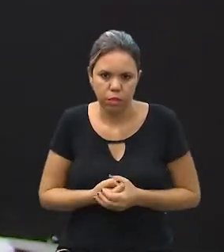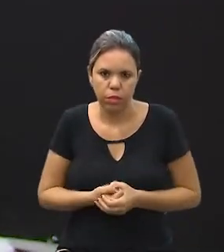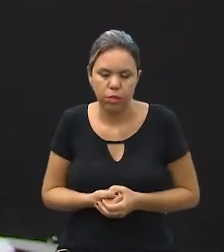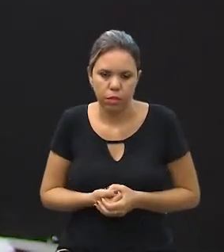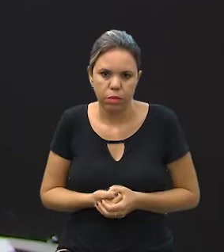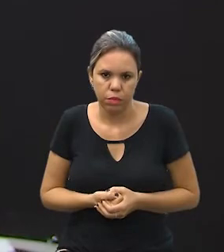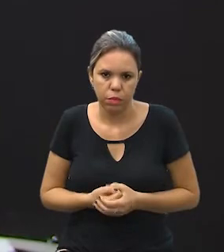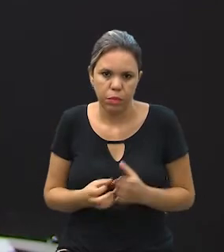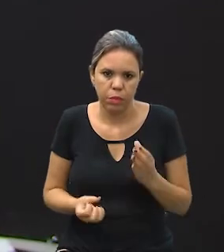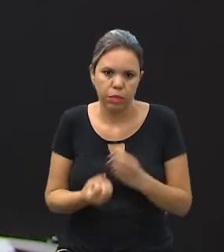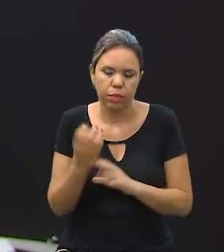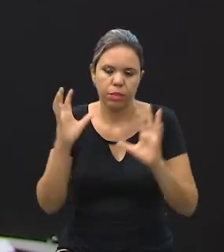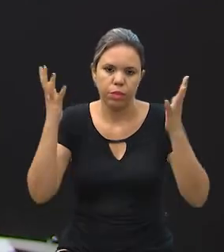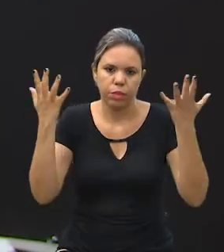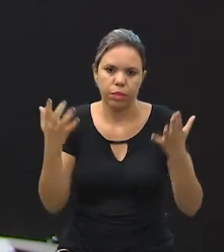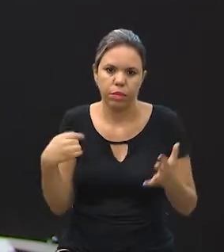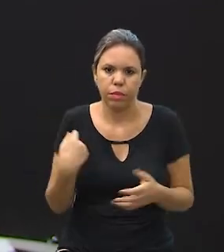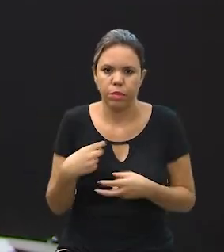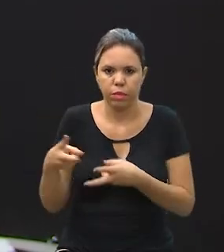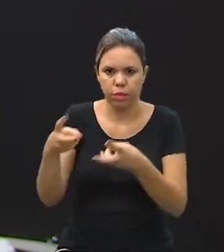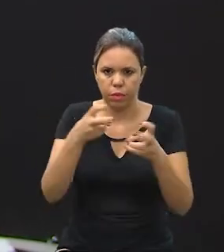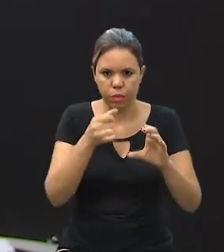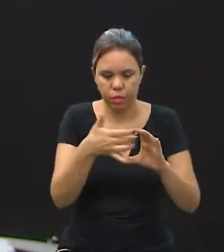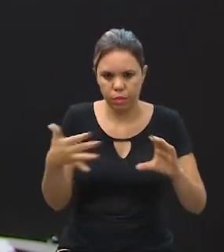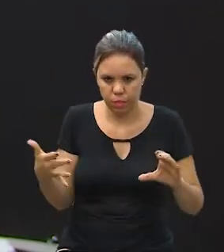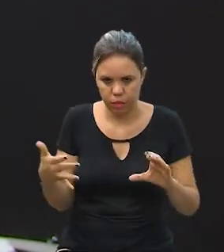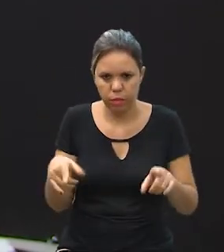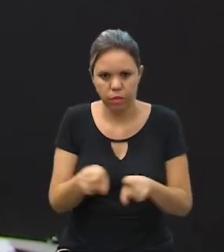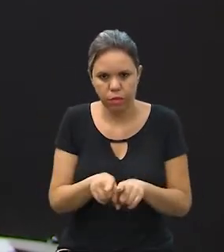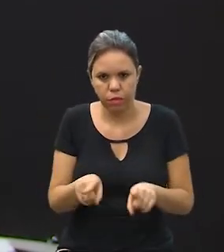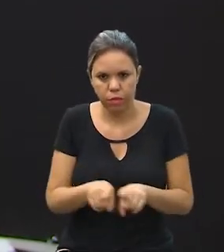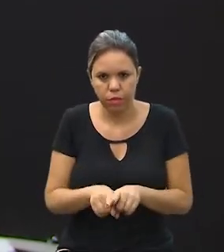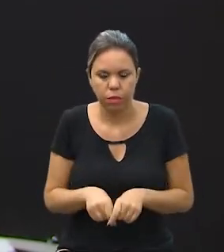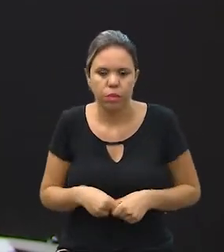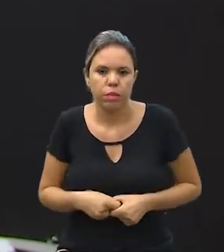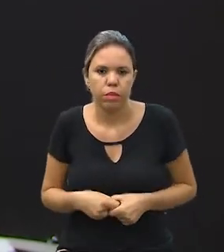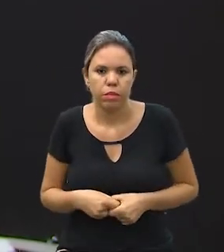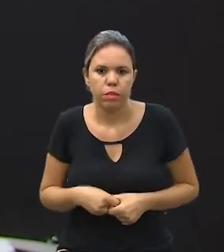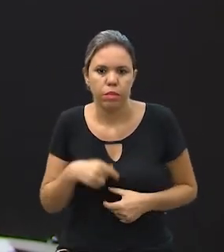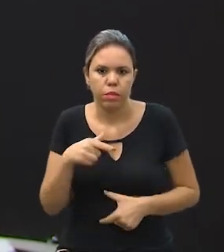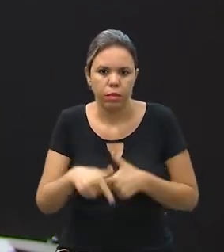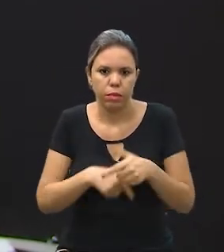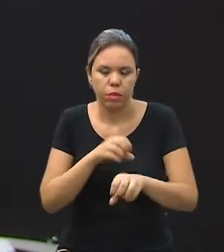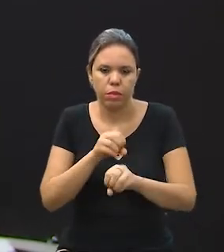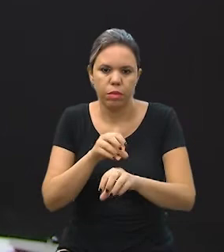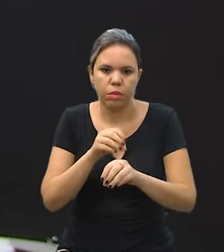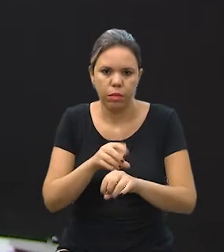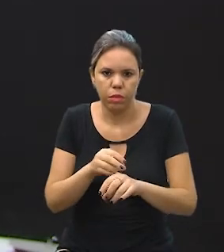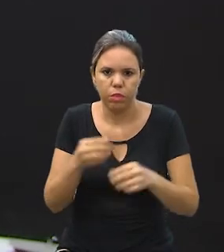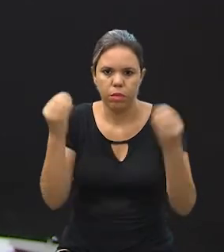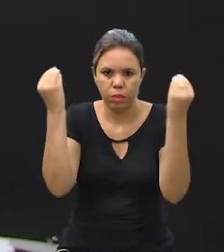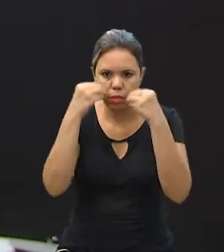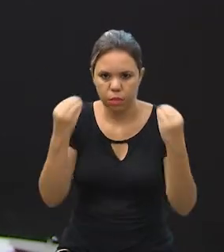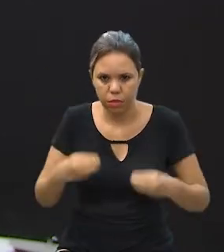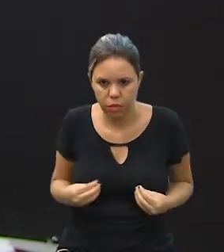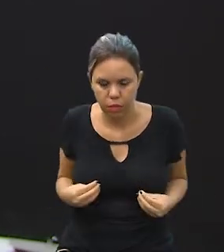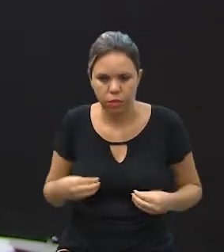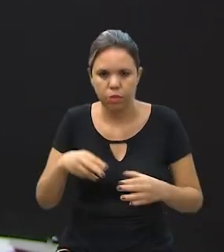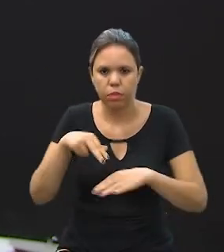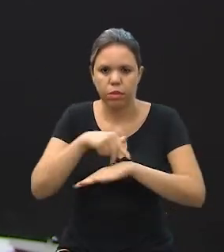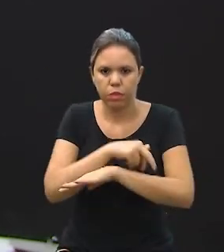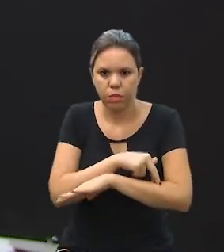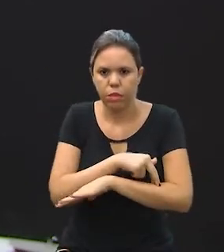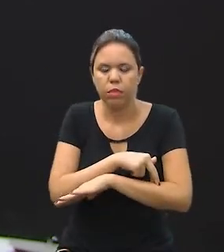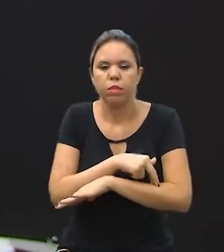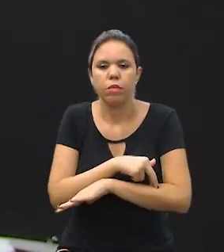no evento, a gente viu essa característica também, tá? Então, mercado da educação, mercado da beleza, mercado da